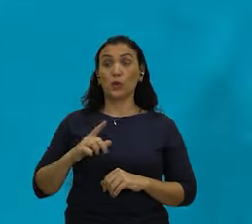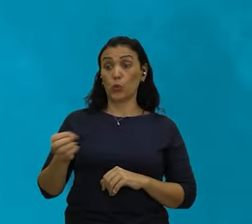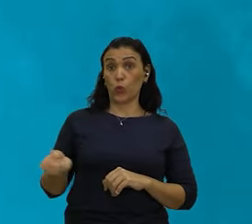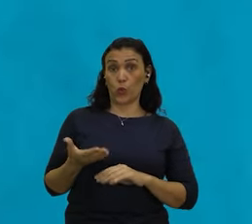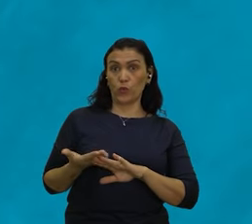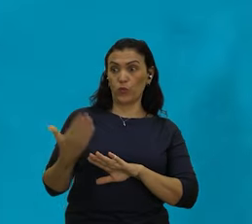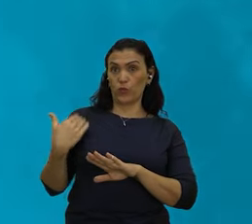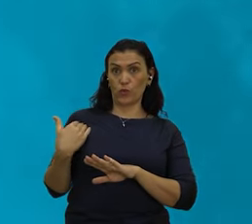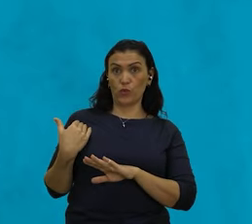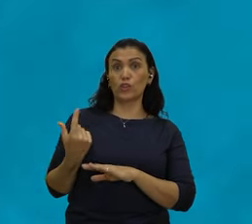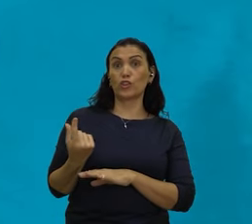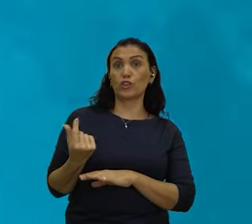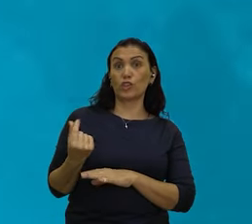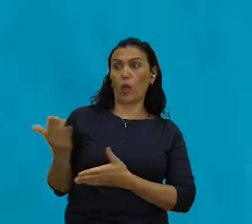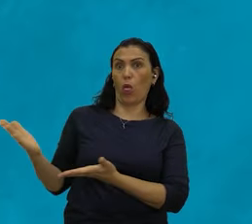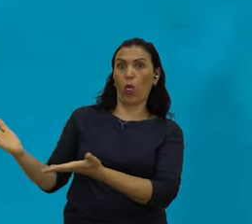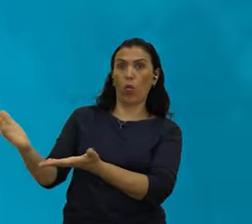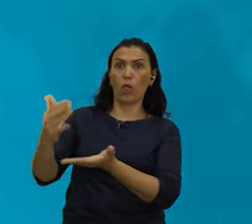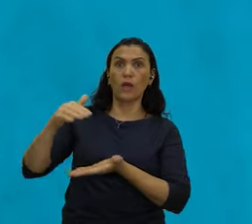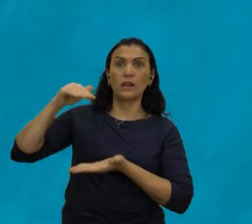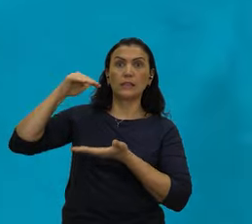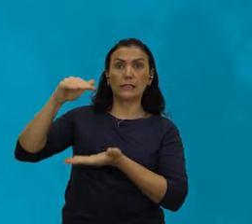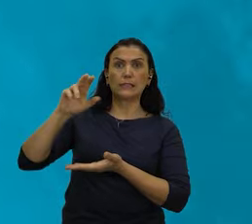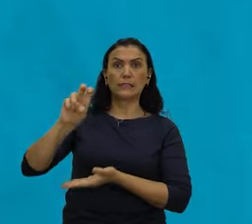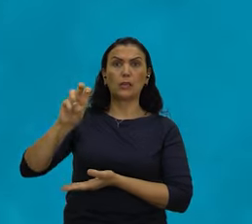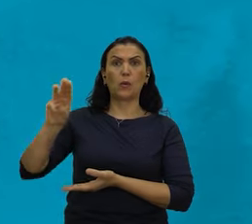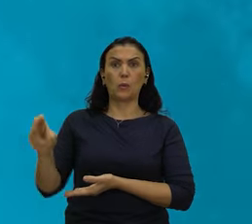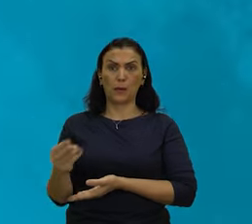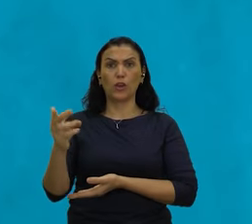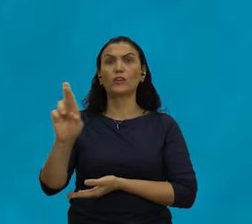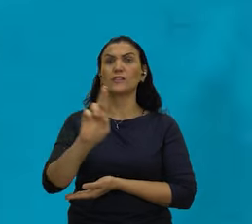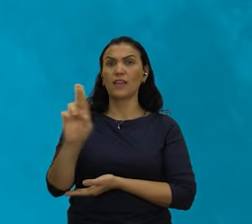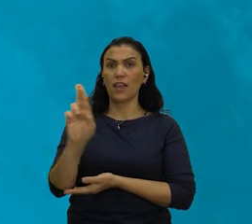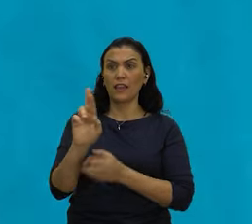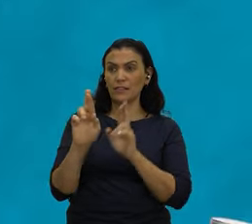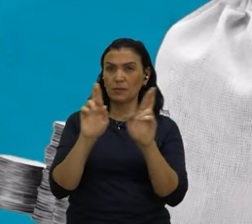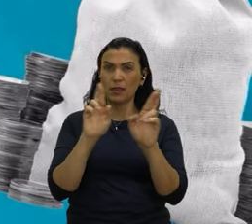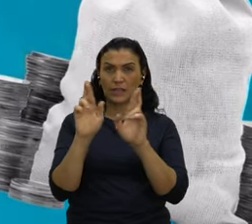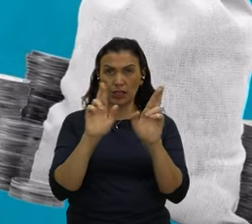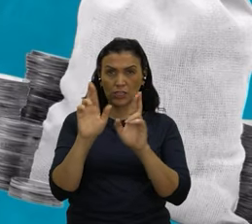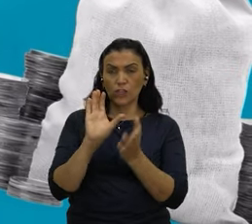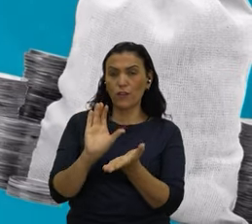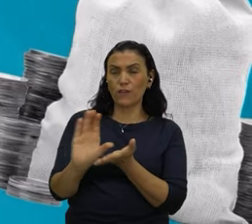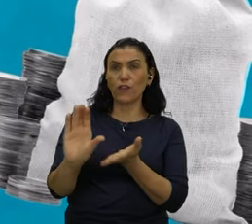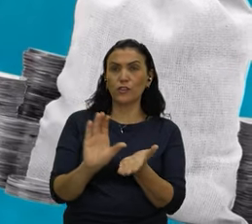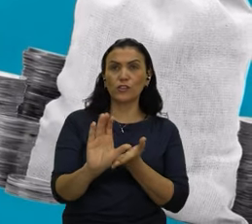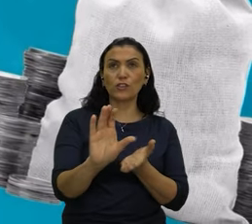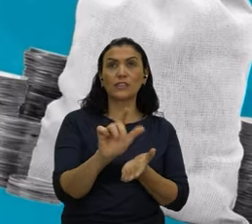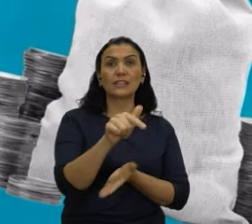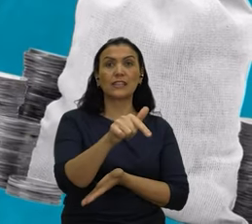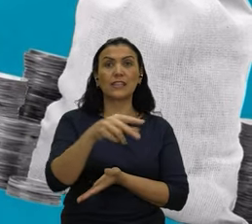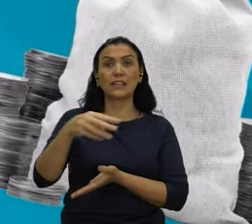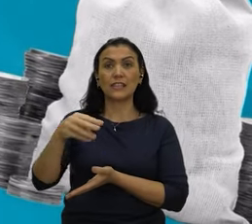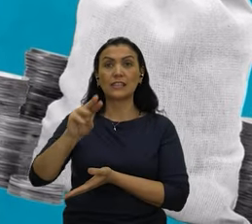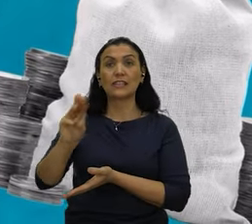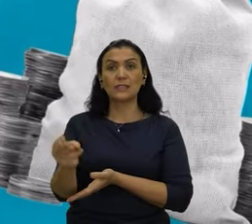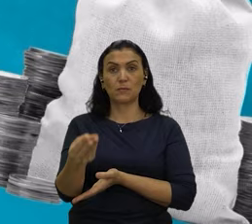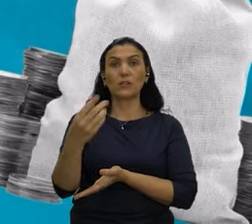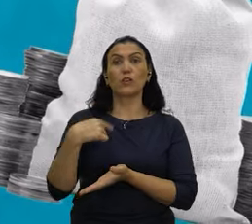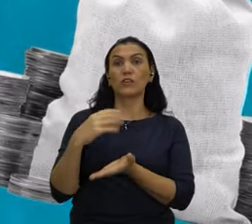um recente, foram arrecadados quase 5 milhões de reais, com expectativas de investimentos de mais de